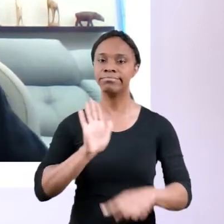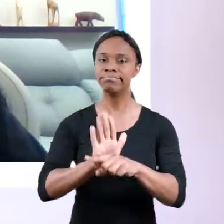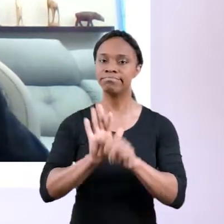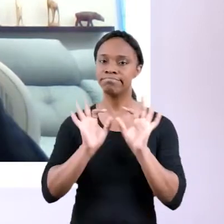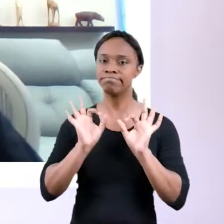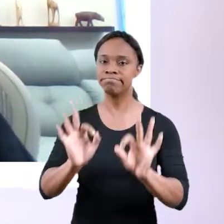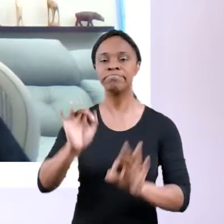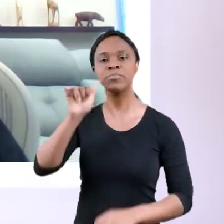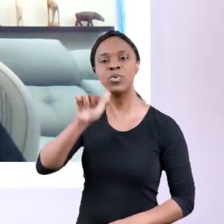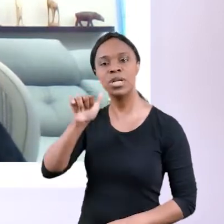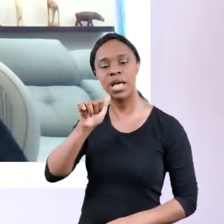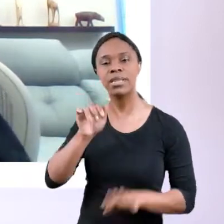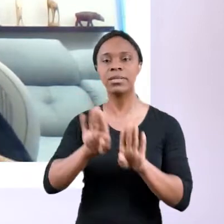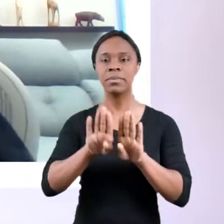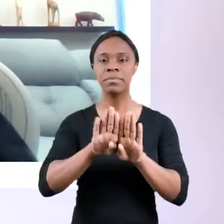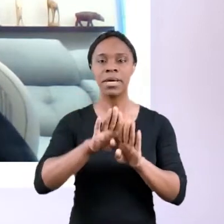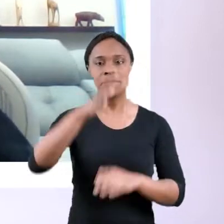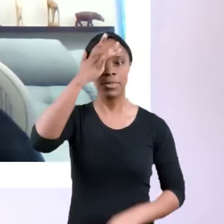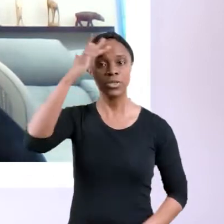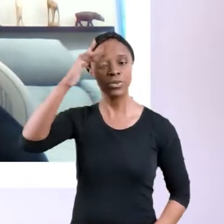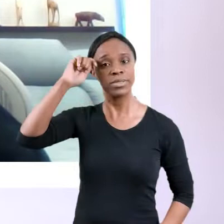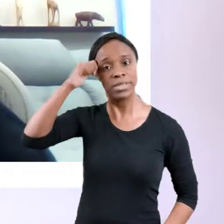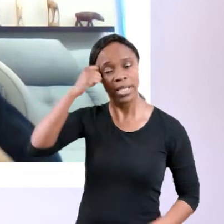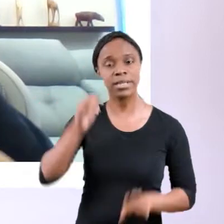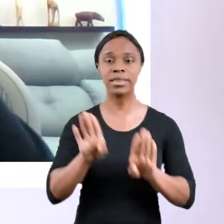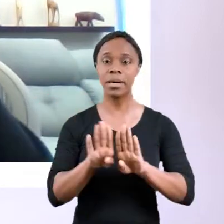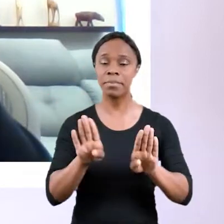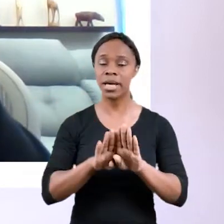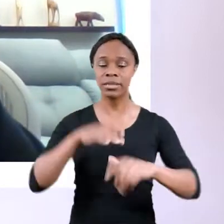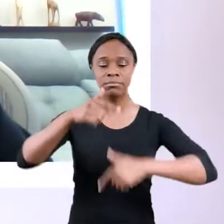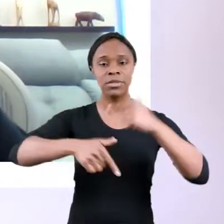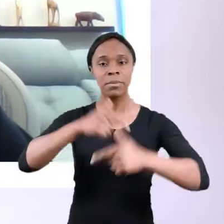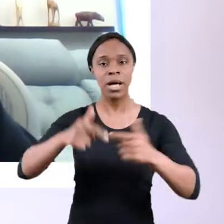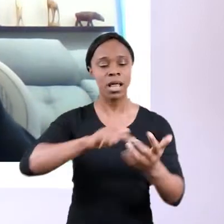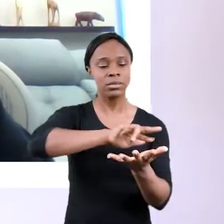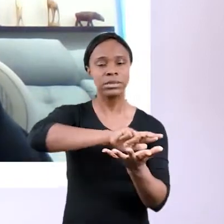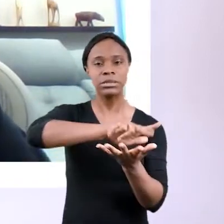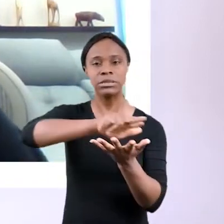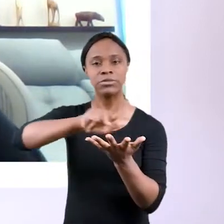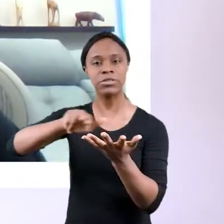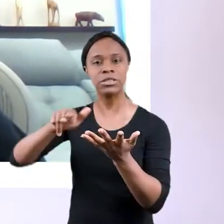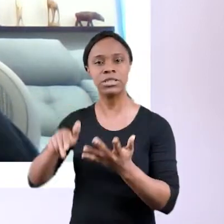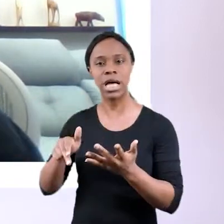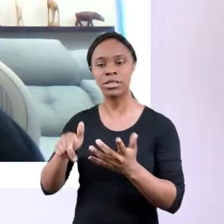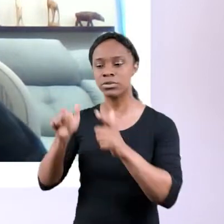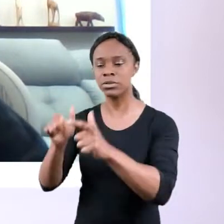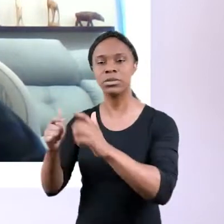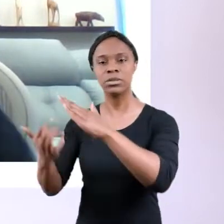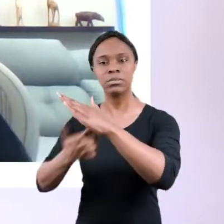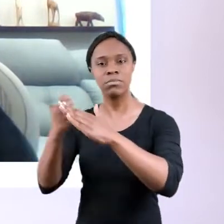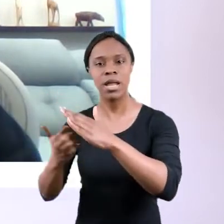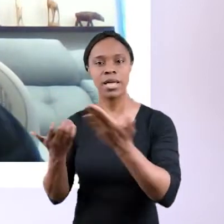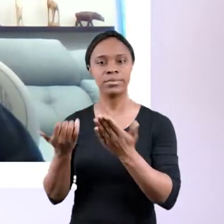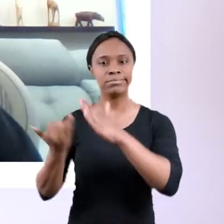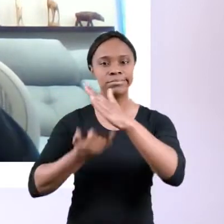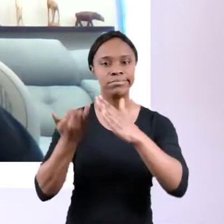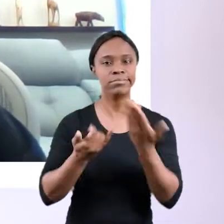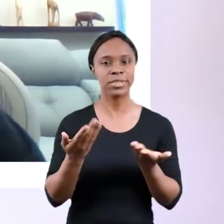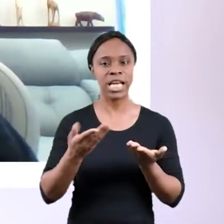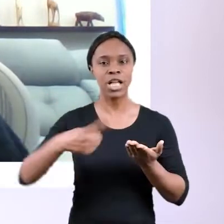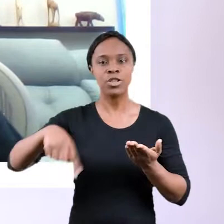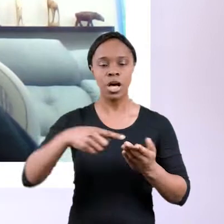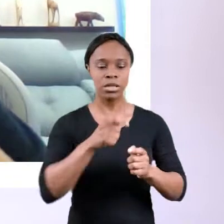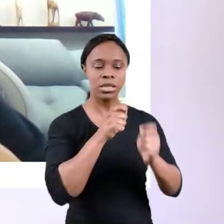a mulheres e pessoas negras. A gente precisa sim trabalhar a diversidade nas corporações, ou seja, trabalhar tanto o